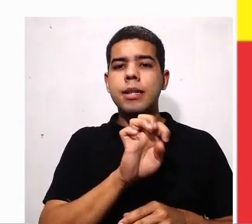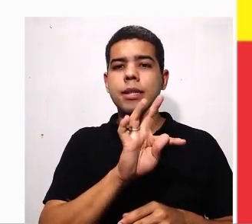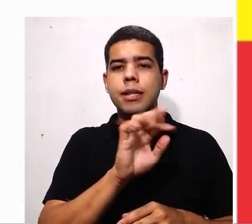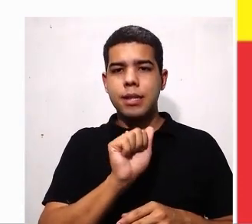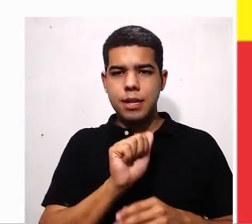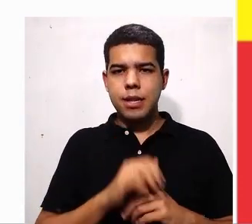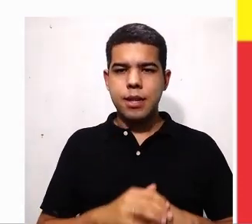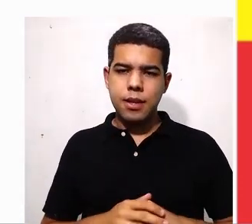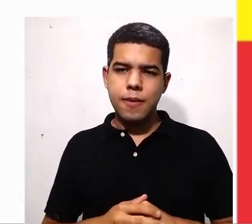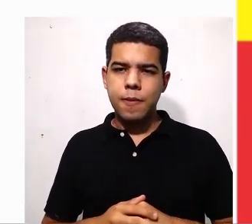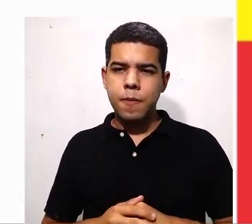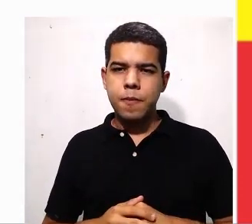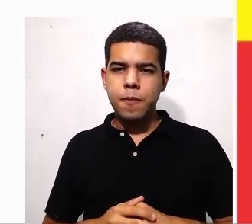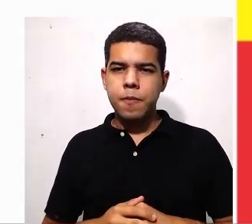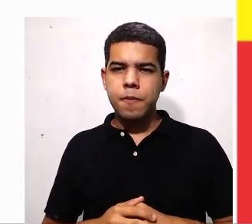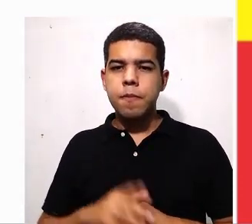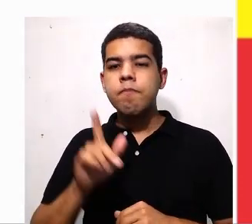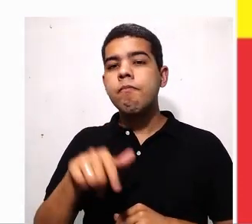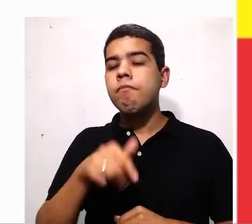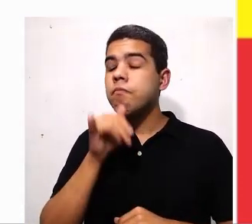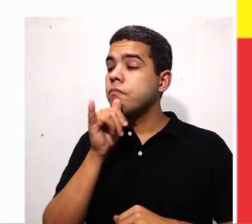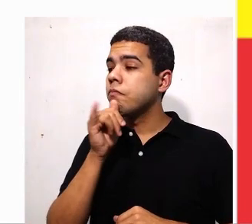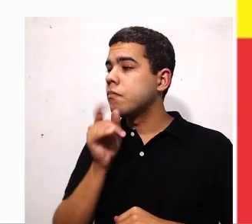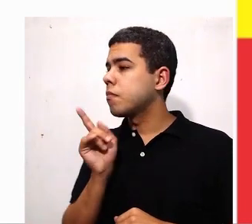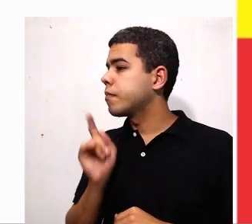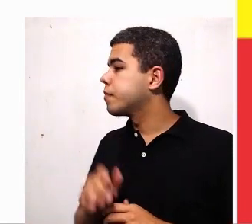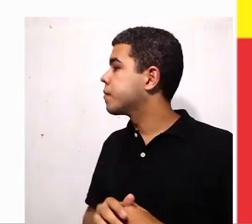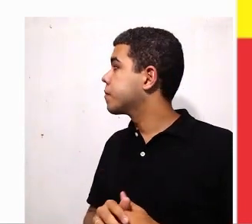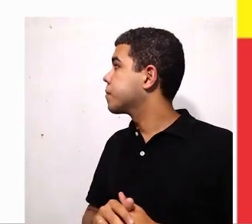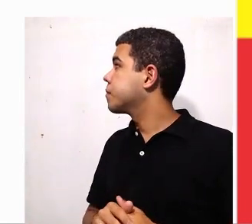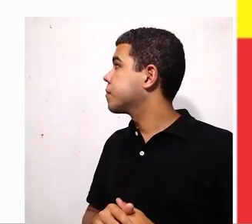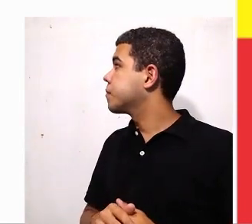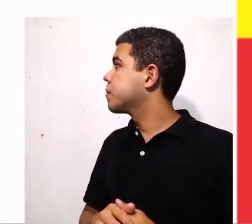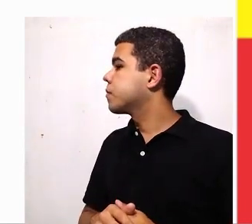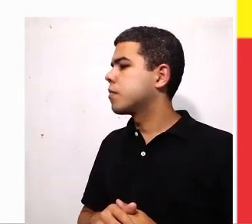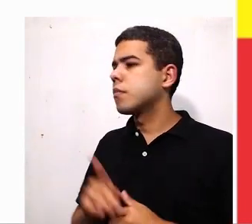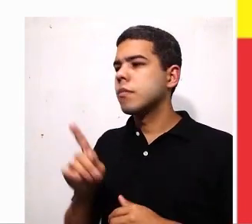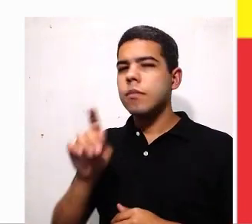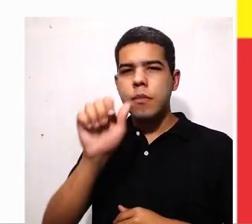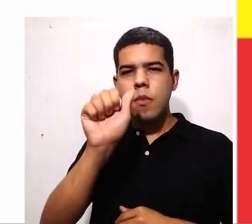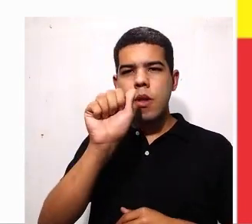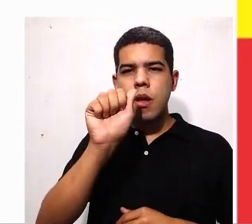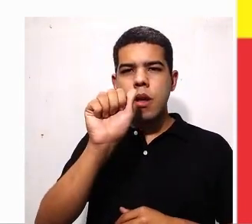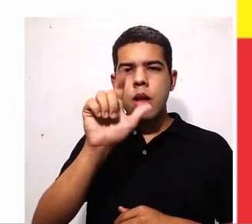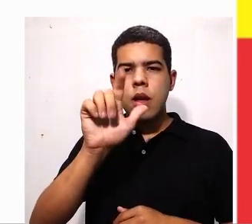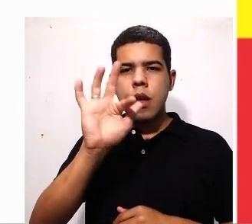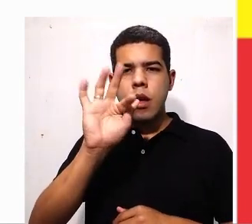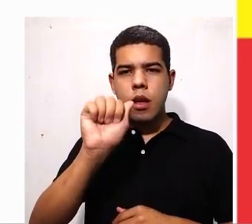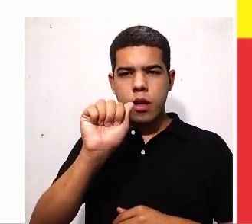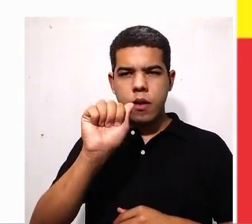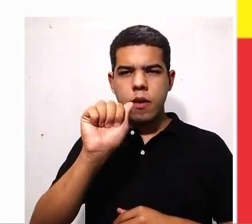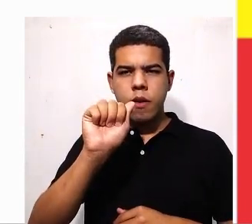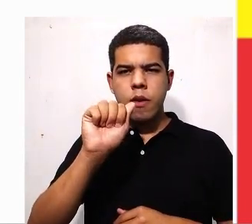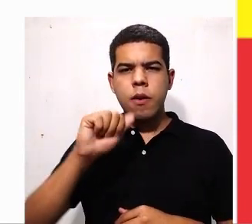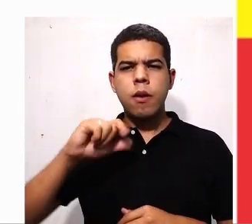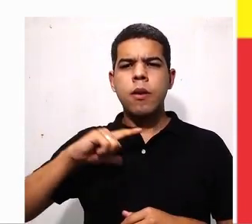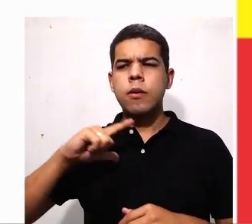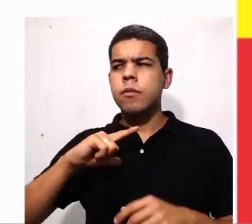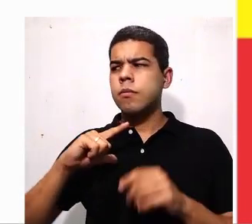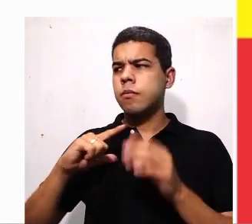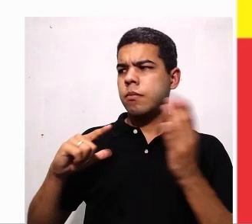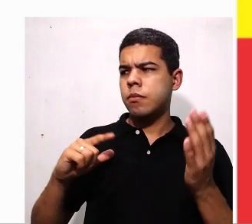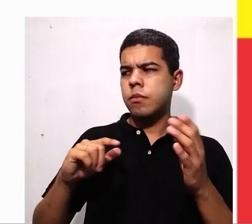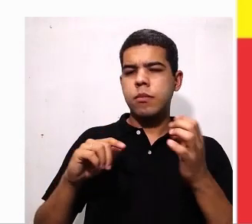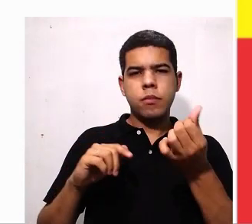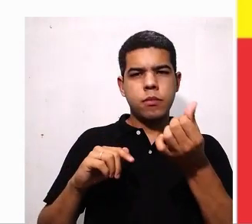ângulo externo, é igual à soma dos outros dois. Então, ó, veja aí na tela este exemplo, onde nós temos esse ângulo alfa e nós temos a informação